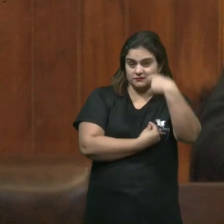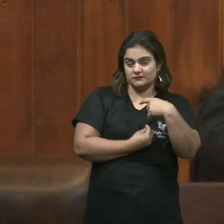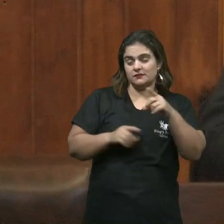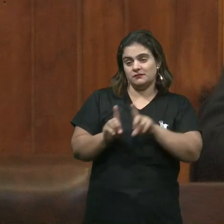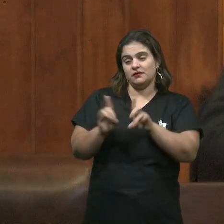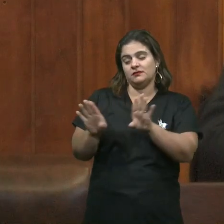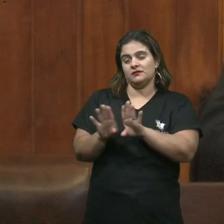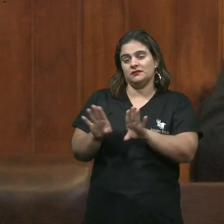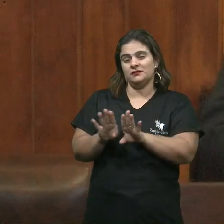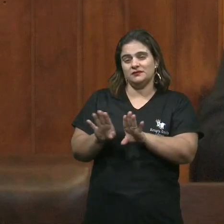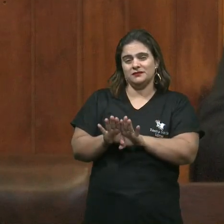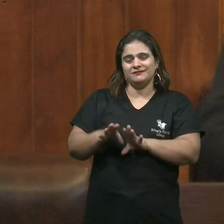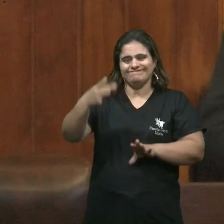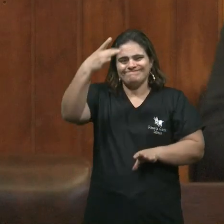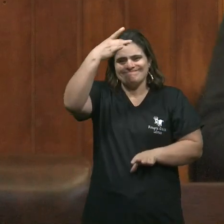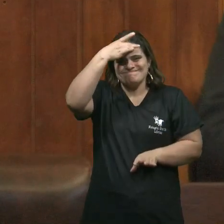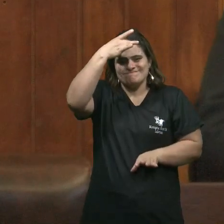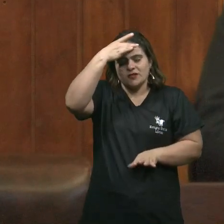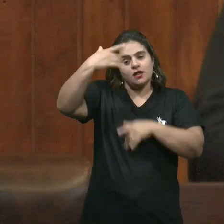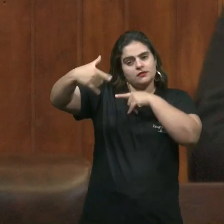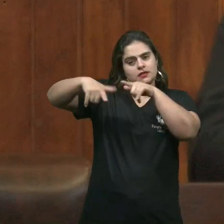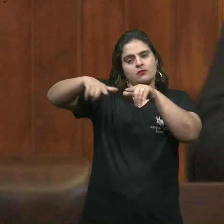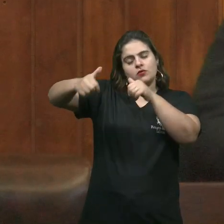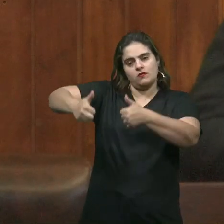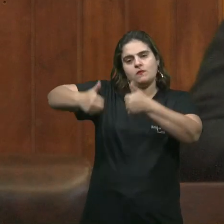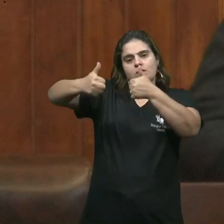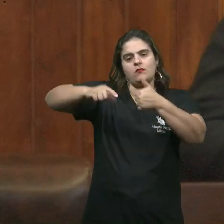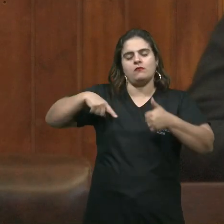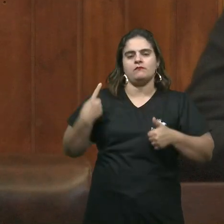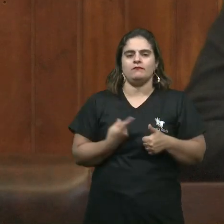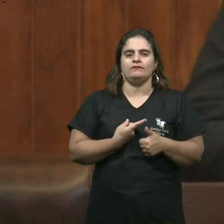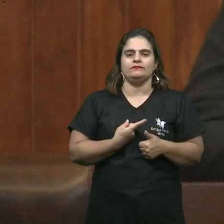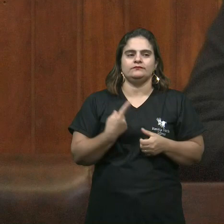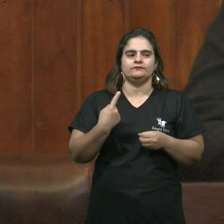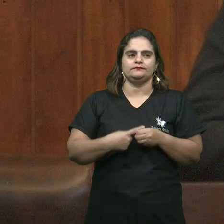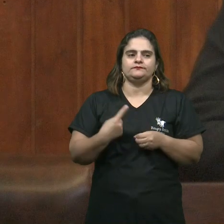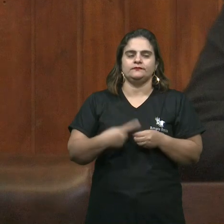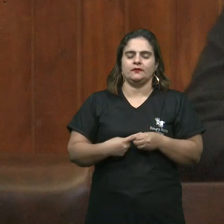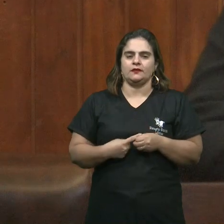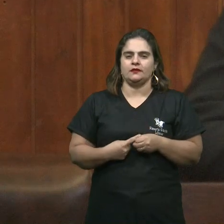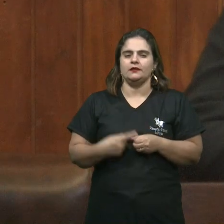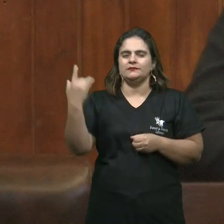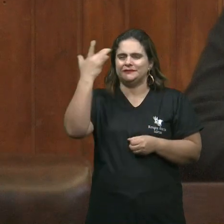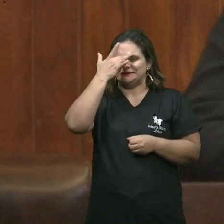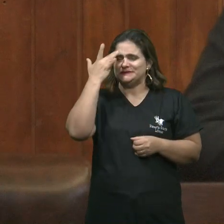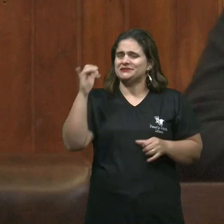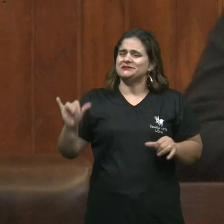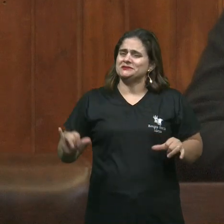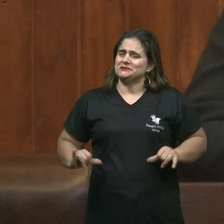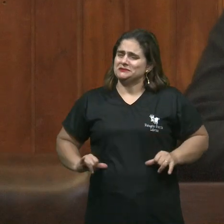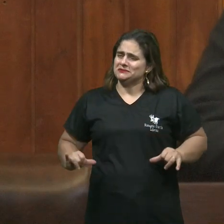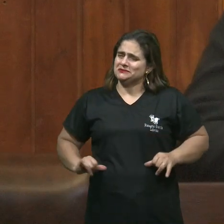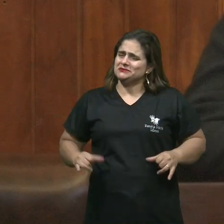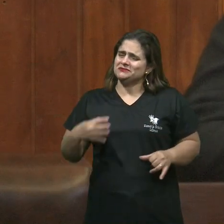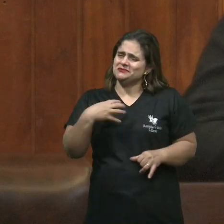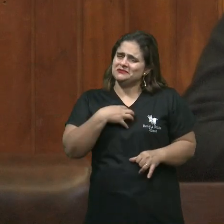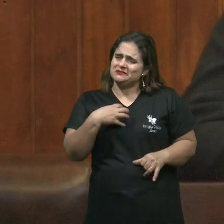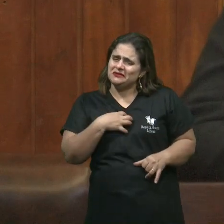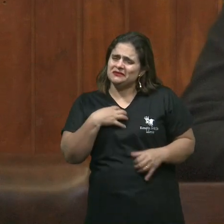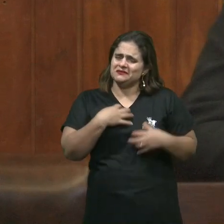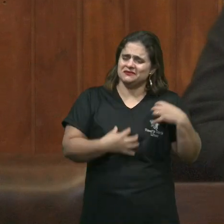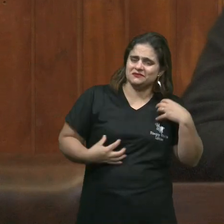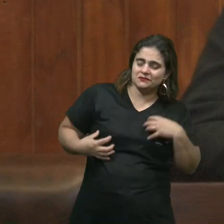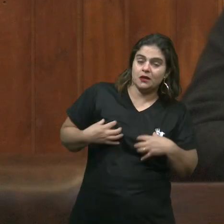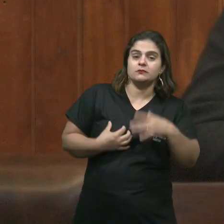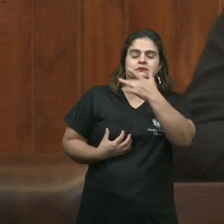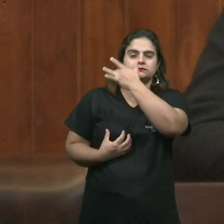capacidade de prestar um serviço de qualidade para a nossa cidade. Quem mais sofre com essa desmotivação gerada pelos atrasos é